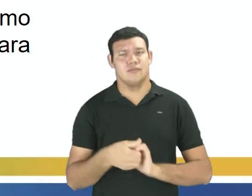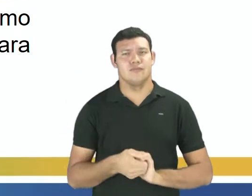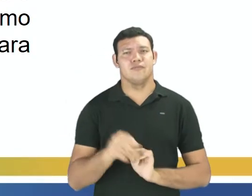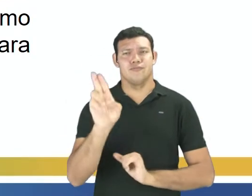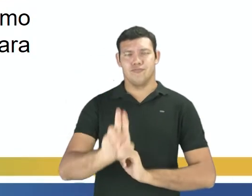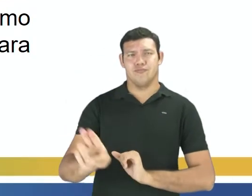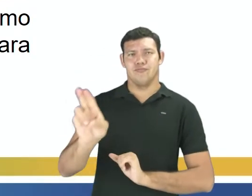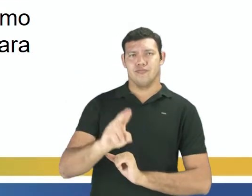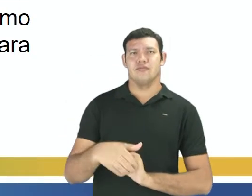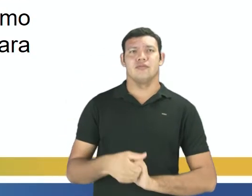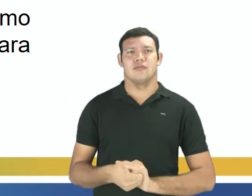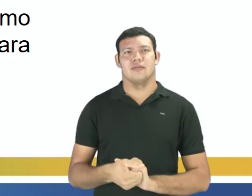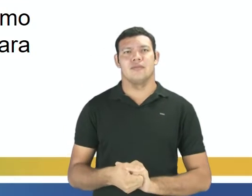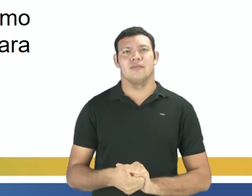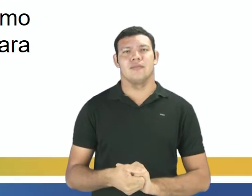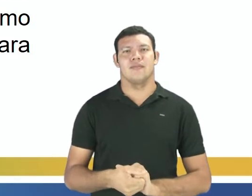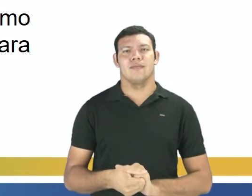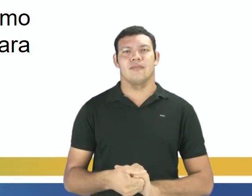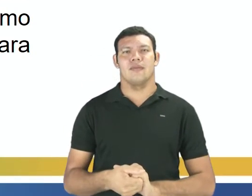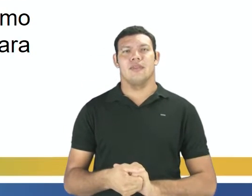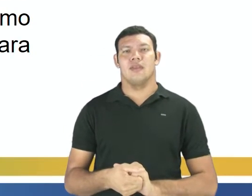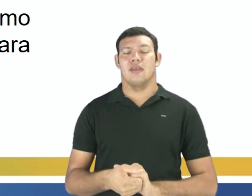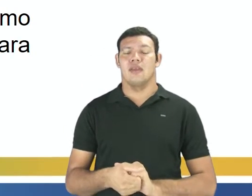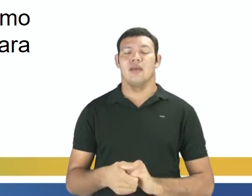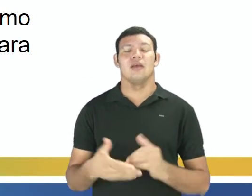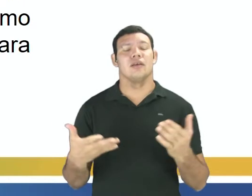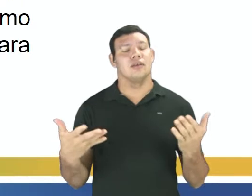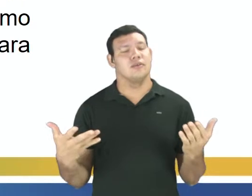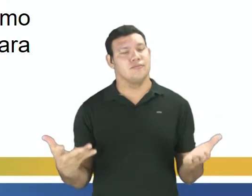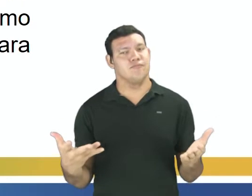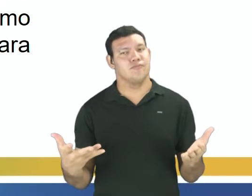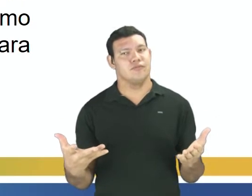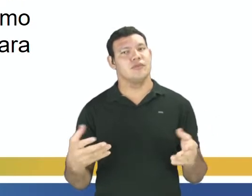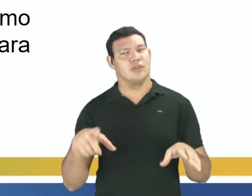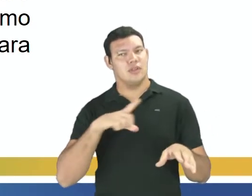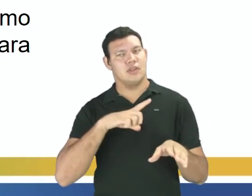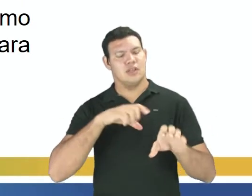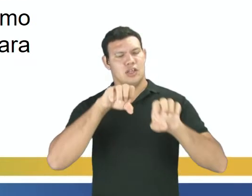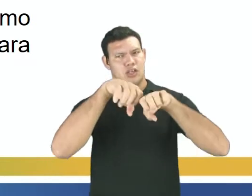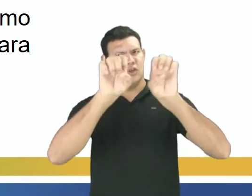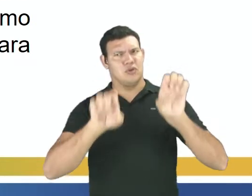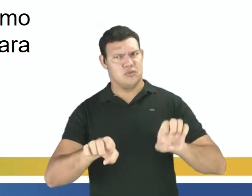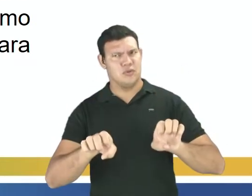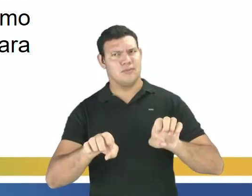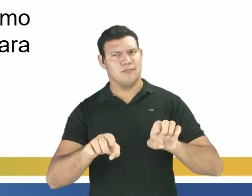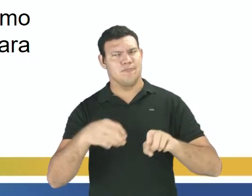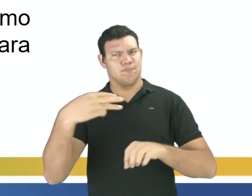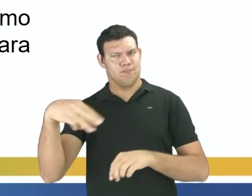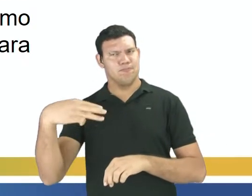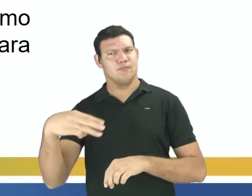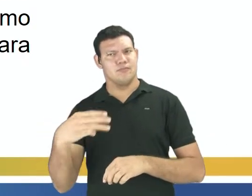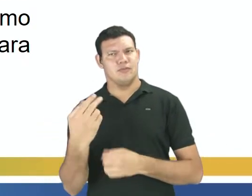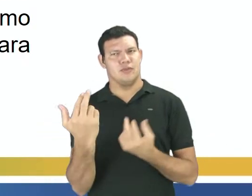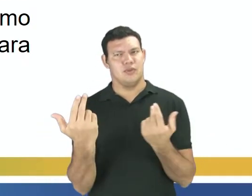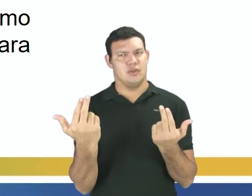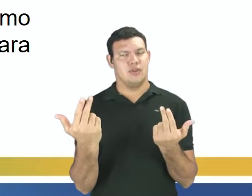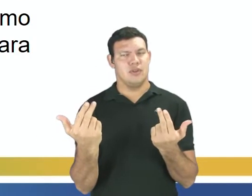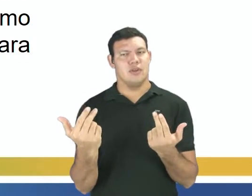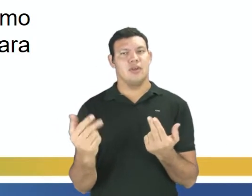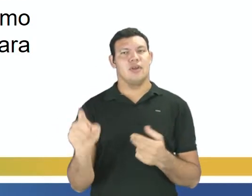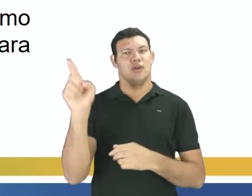90 km por hora? Você estrutura matematicamente através da regra de 3. Da mesma forma, quando a grandeza